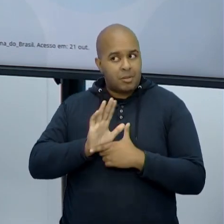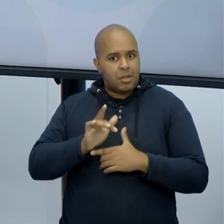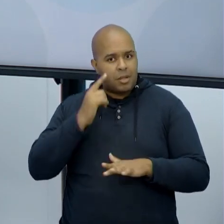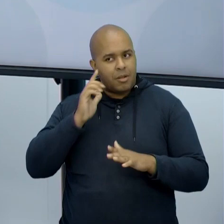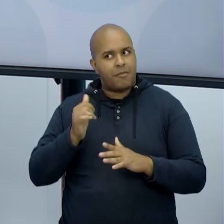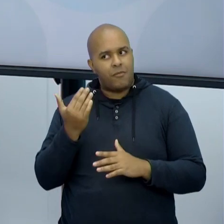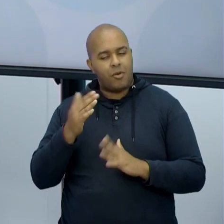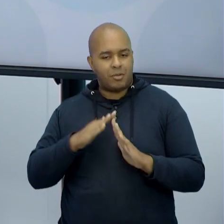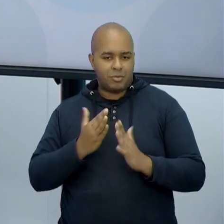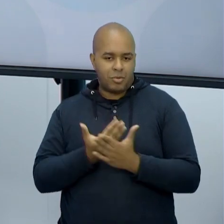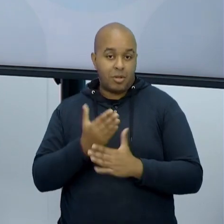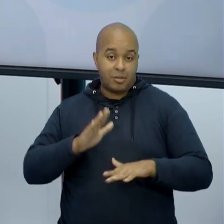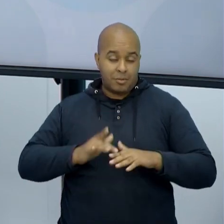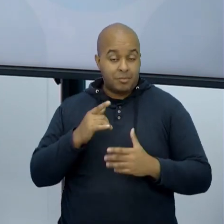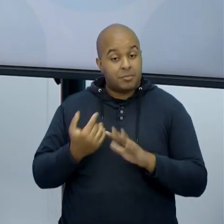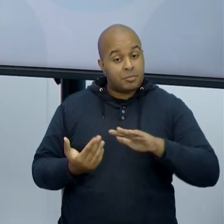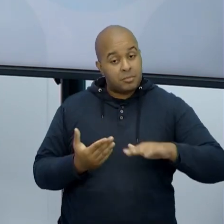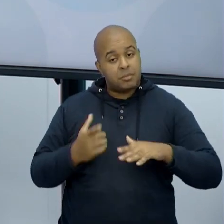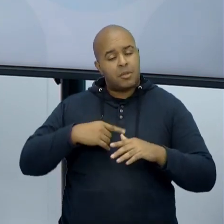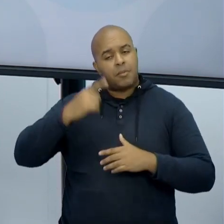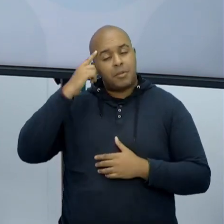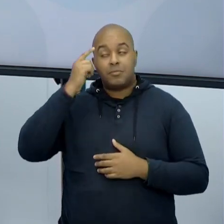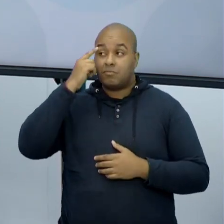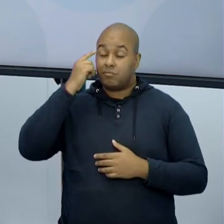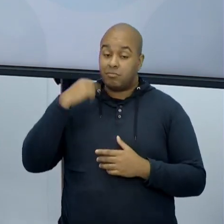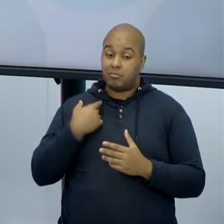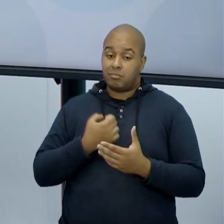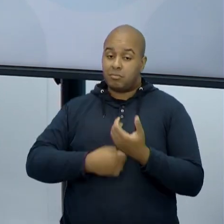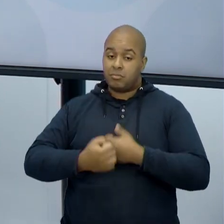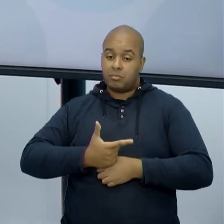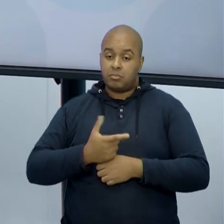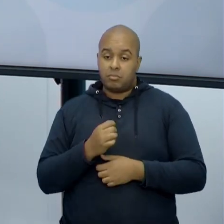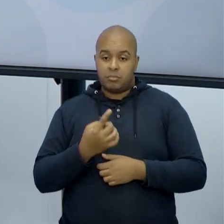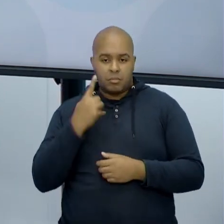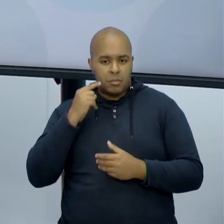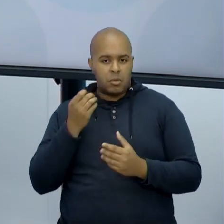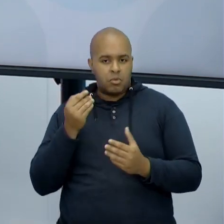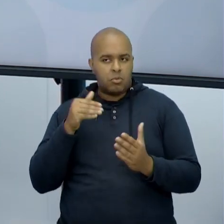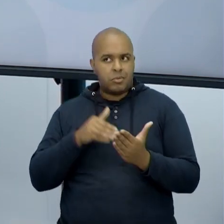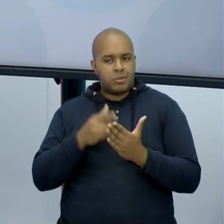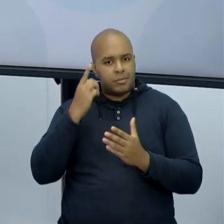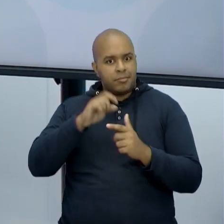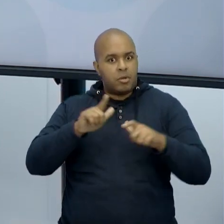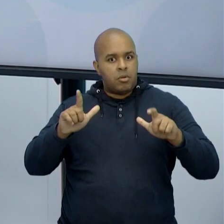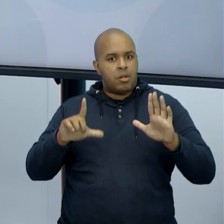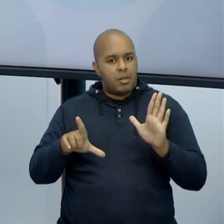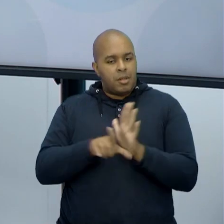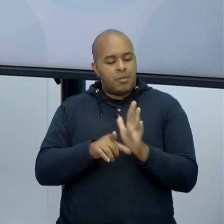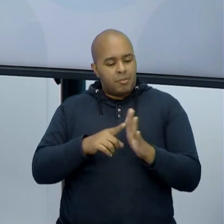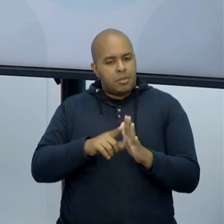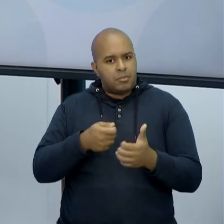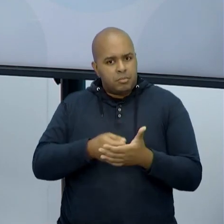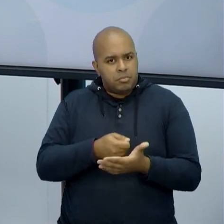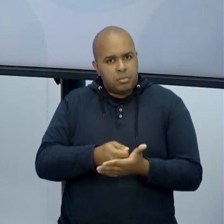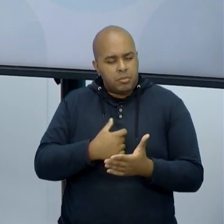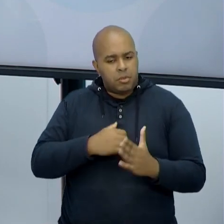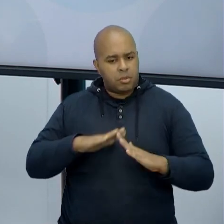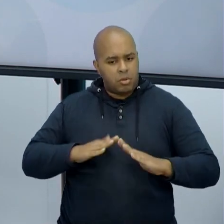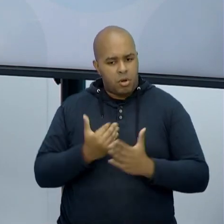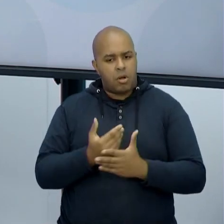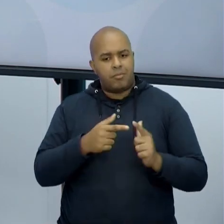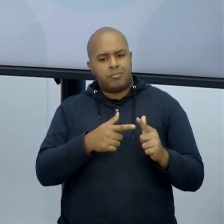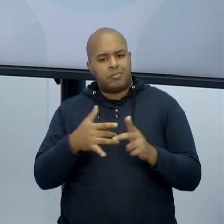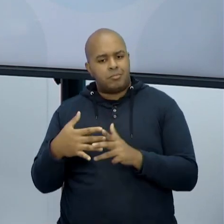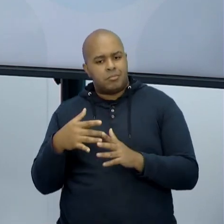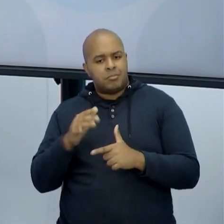fora da escola, tá bom? E aí a gente pensa, ó, 2014 foi o último grande boom, assim, essa lei que obriga, né, as escolas a passarem,